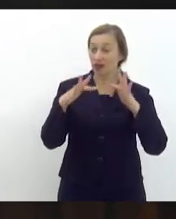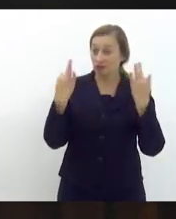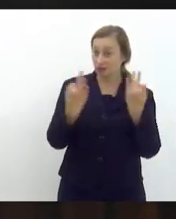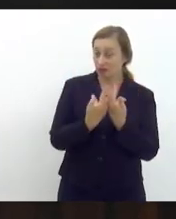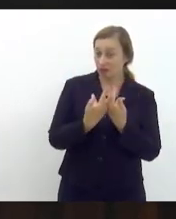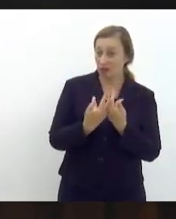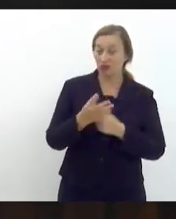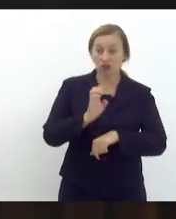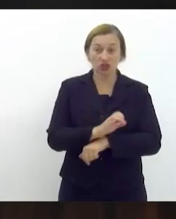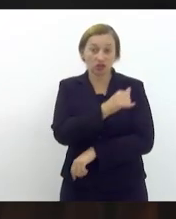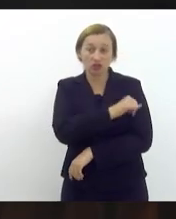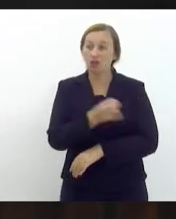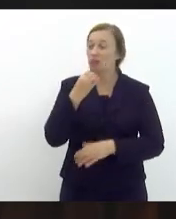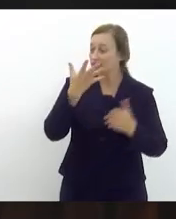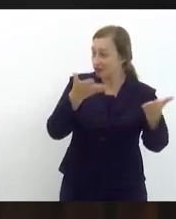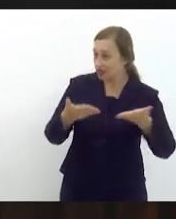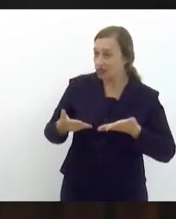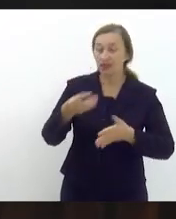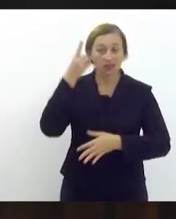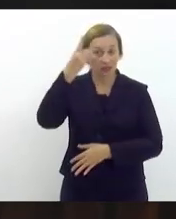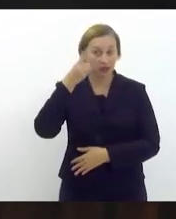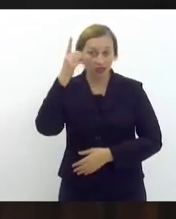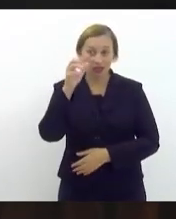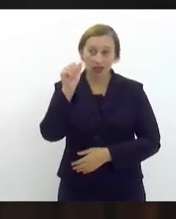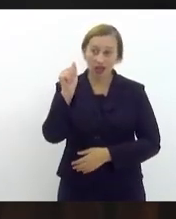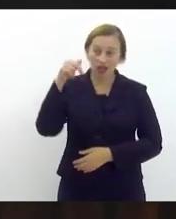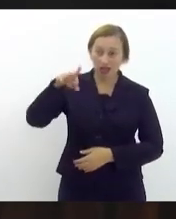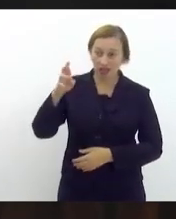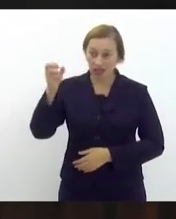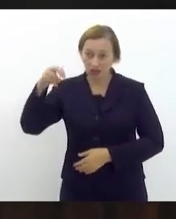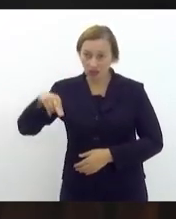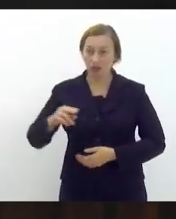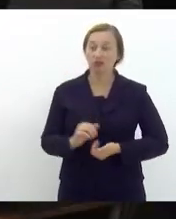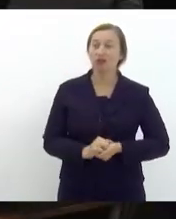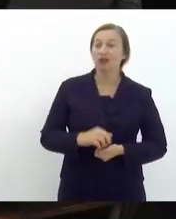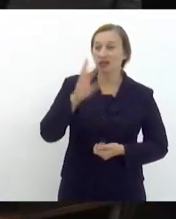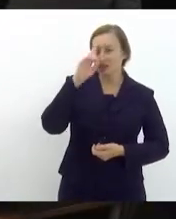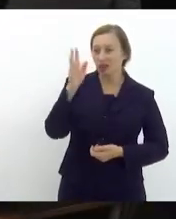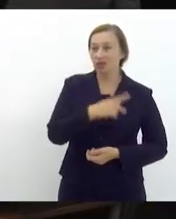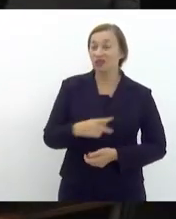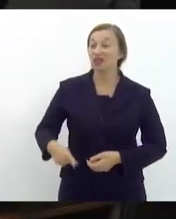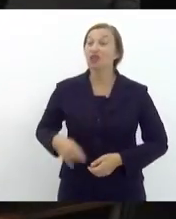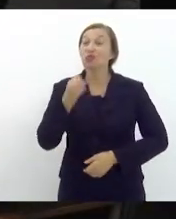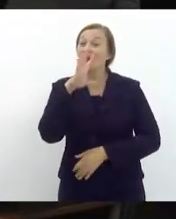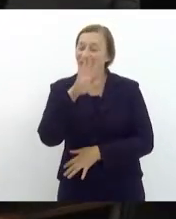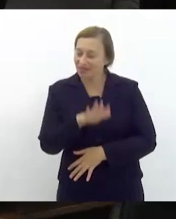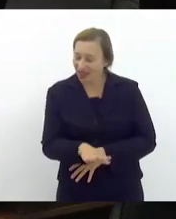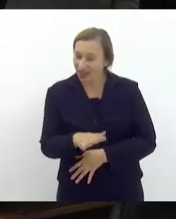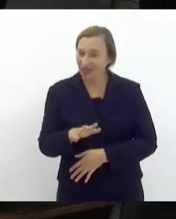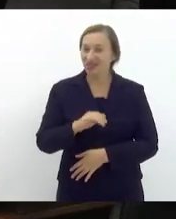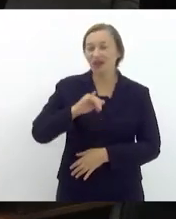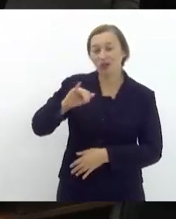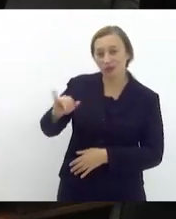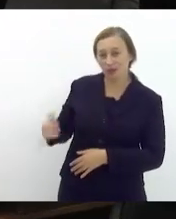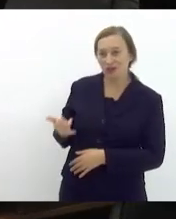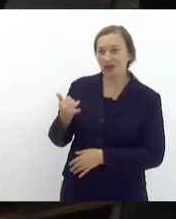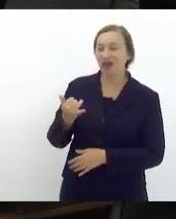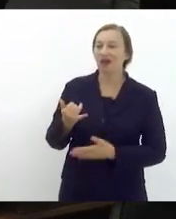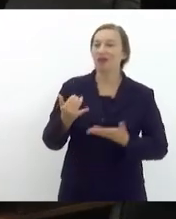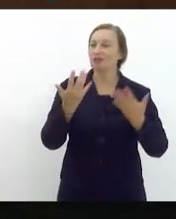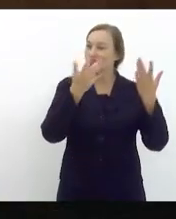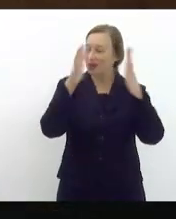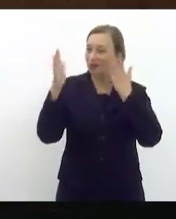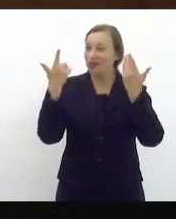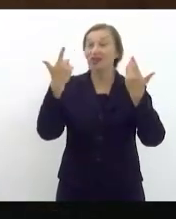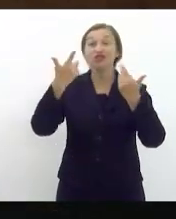ao estado do Rio de Janeiro sejam muito bem-vindos Deputado Anderson Moraes com a palavra Presidente Boa tarde aproveitar a oportunidade aqui para saudar